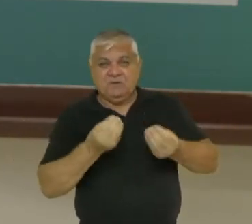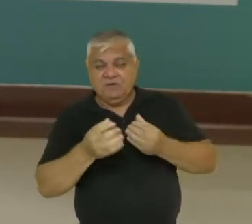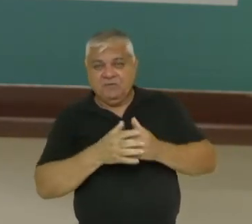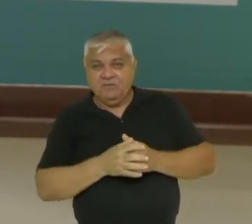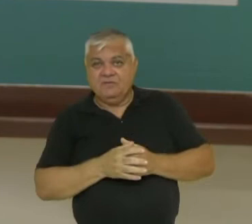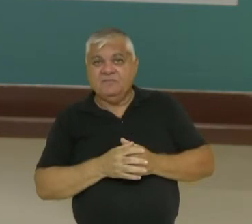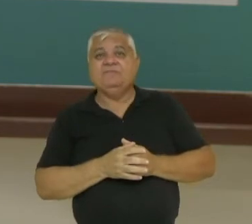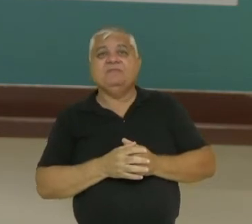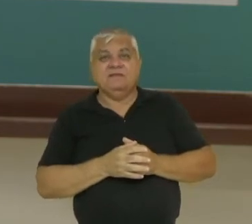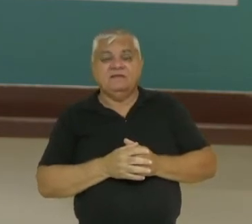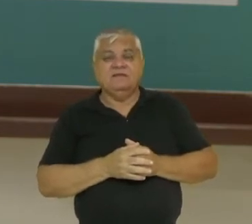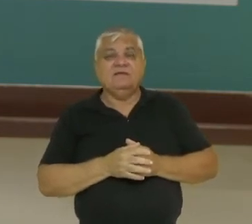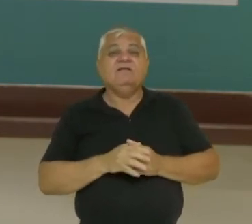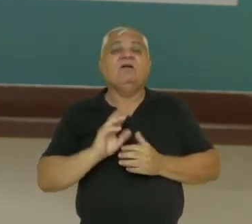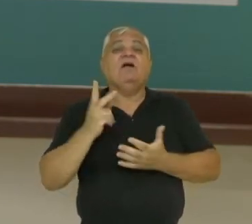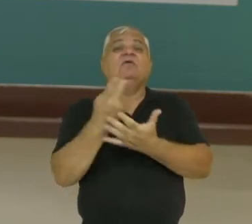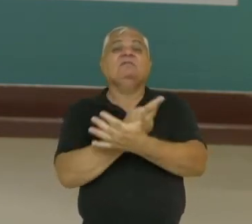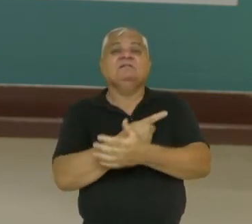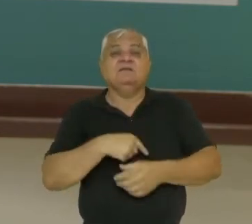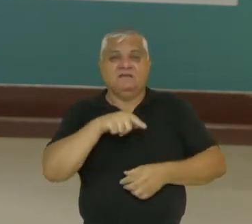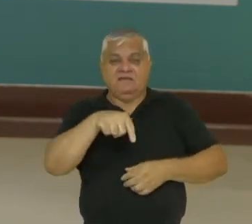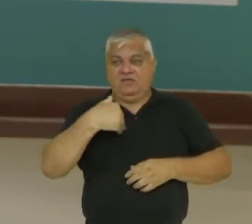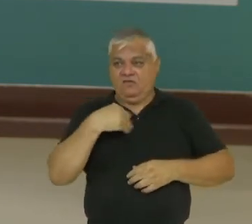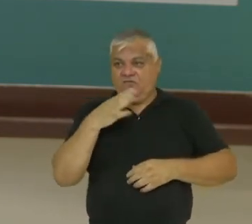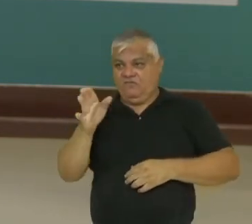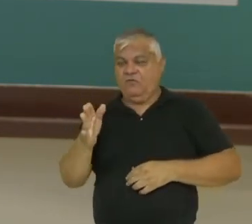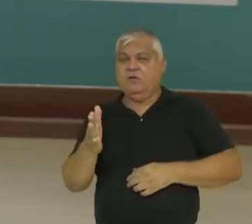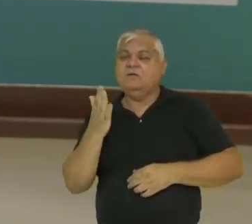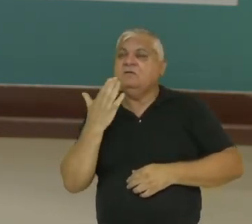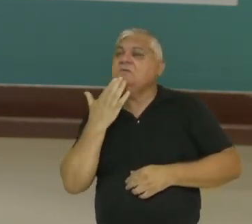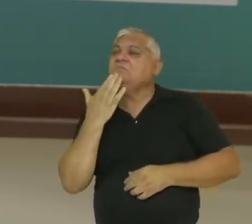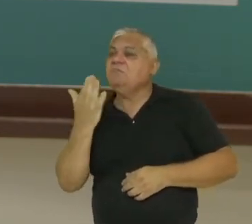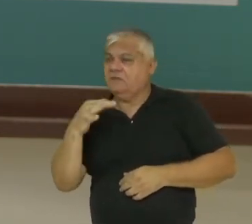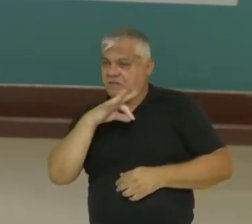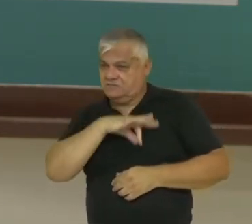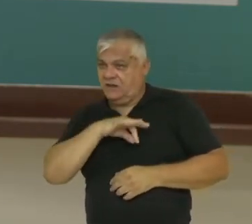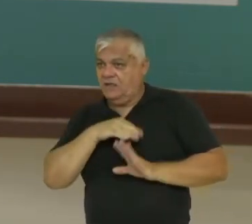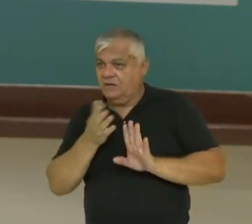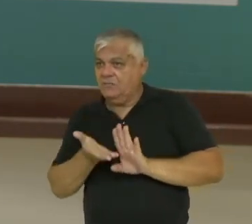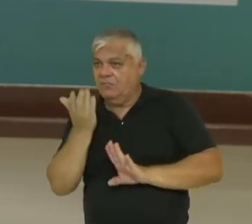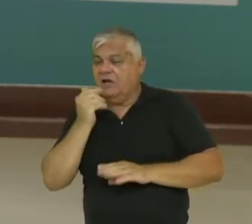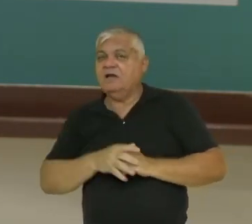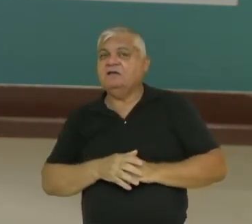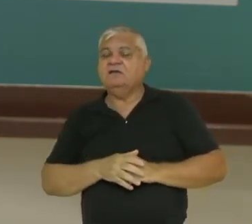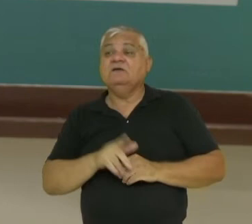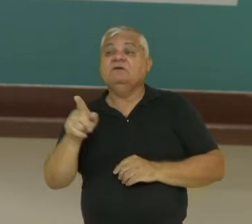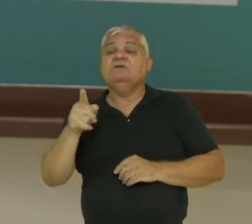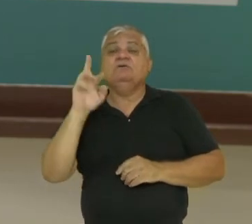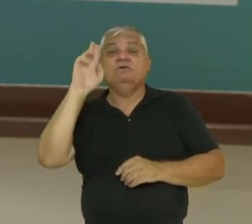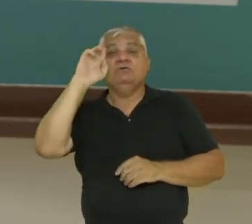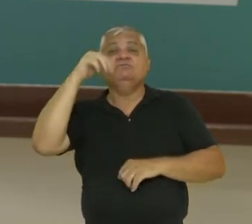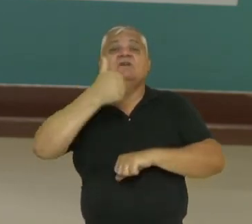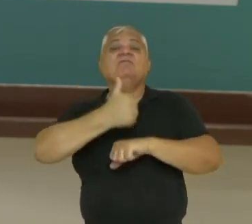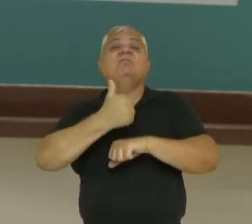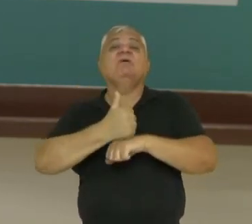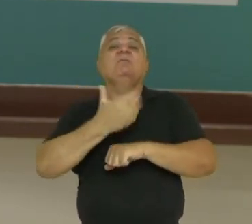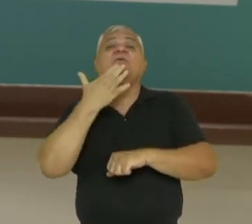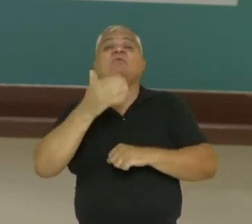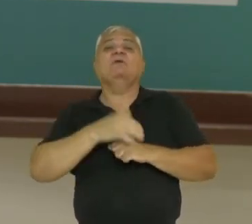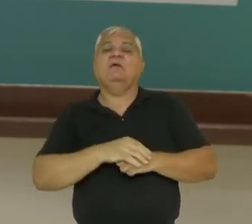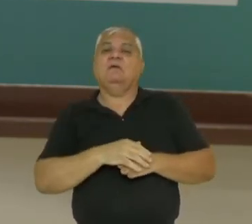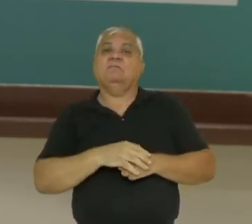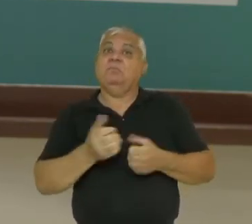Primeiro, você tem que saber se o trabalho que você está executando, a sua chefia, ela